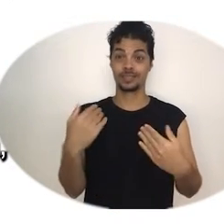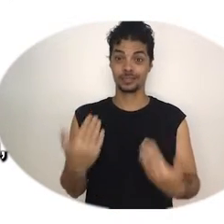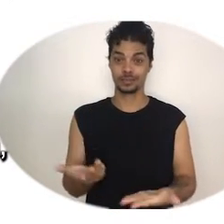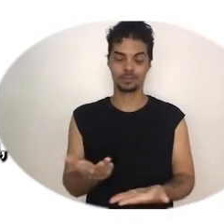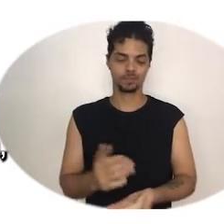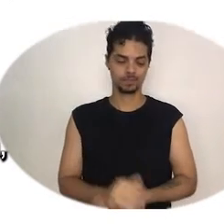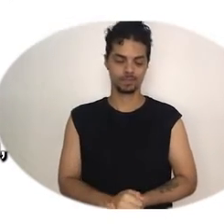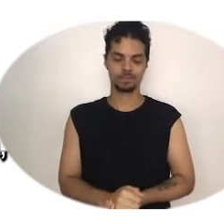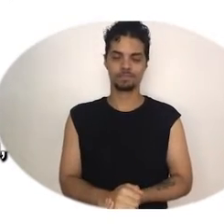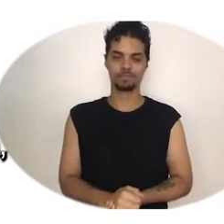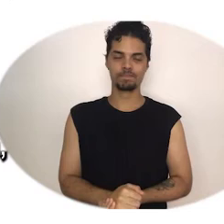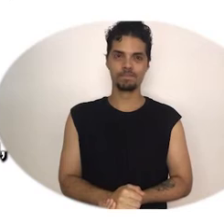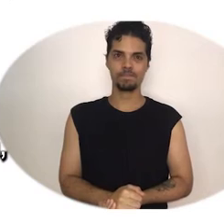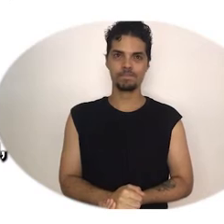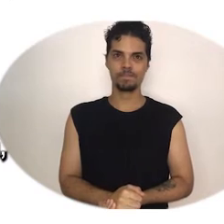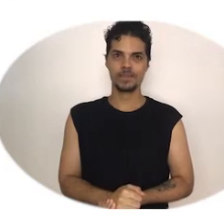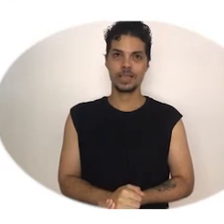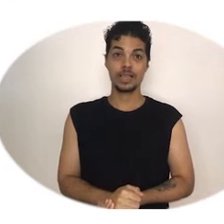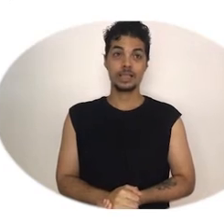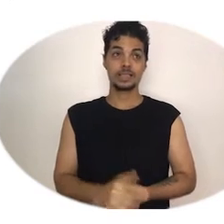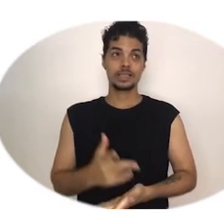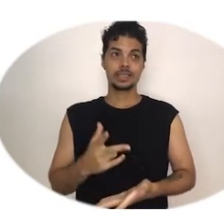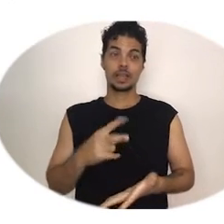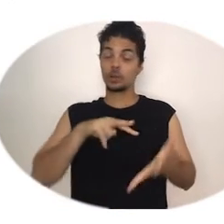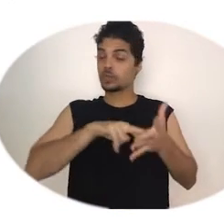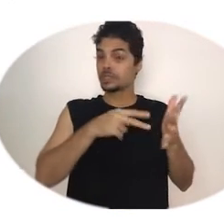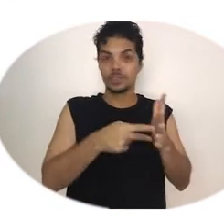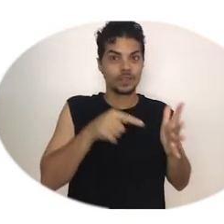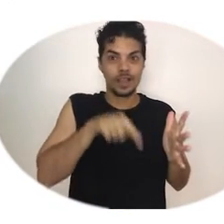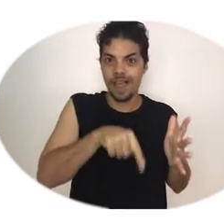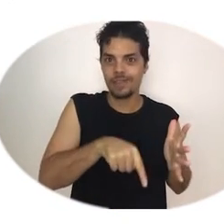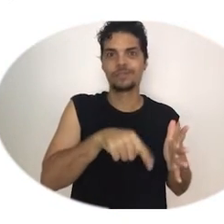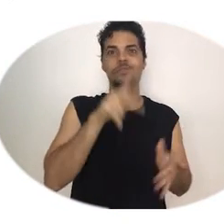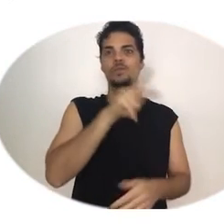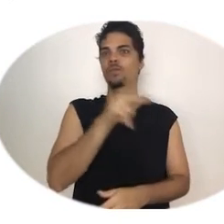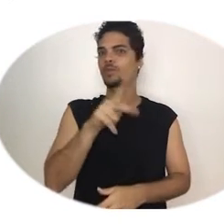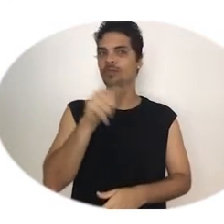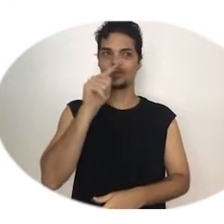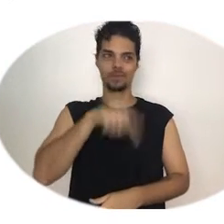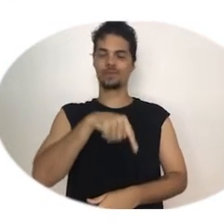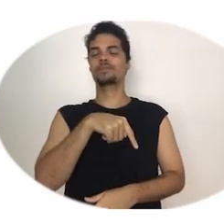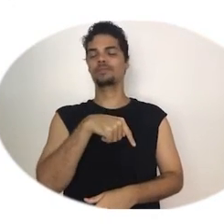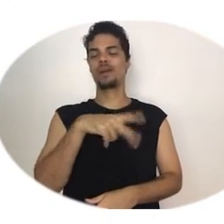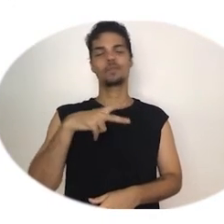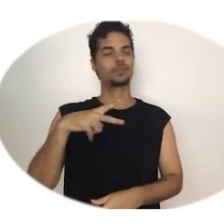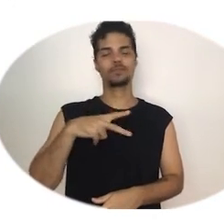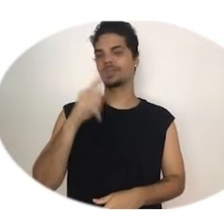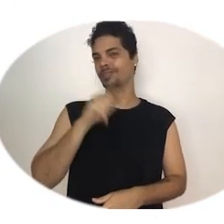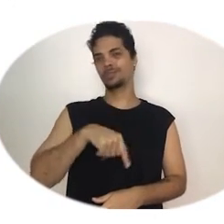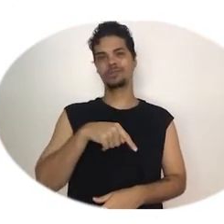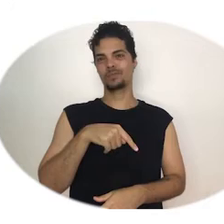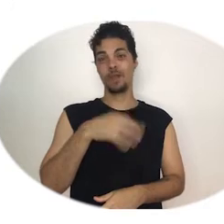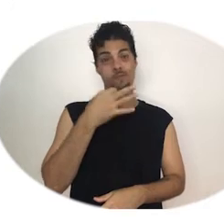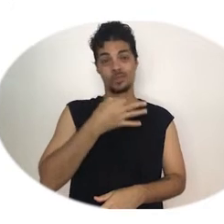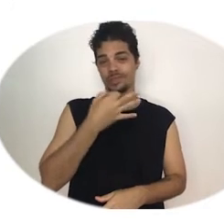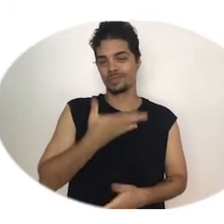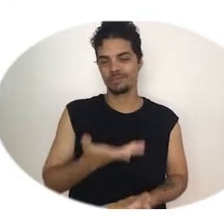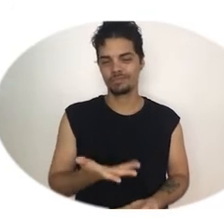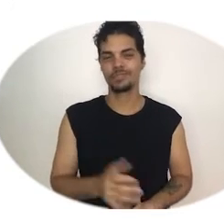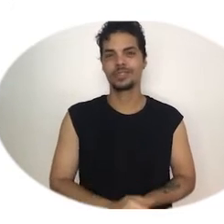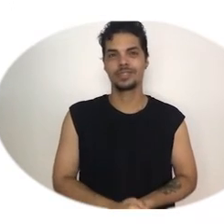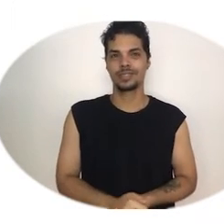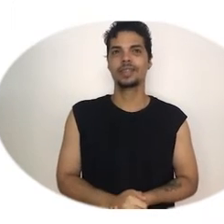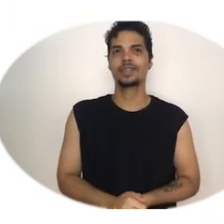duro, com seriedade. É ser professora, acho que é isso, é ser um ser humano apaixonado, sério,